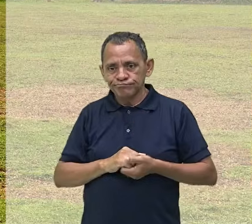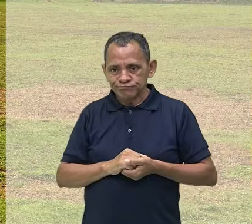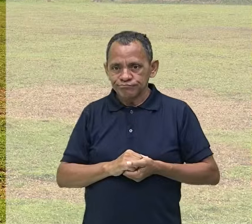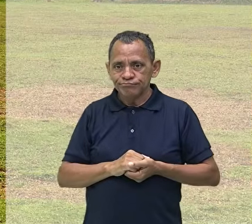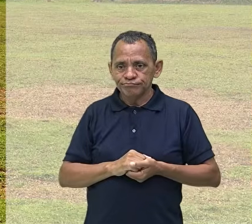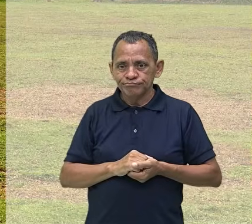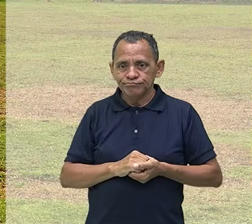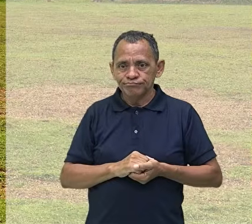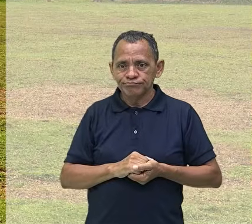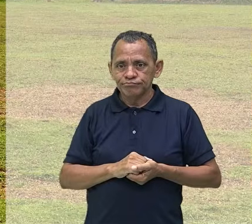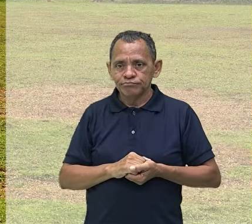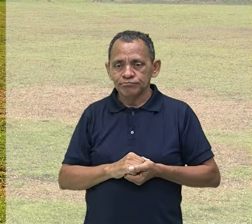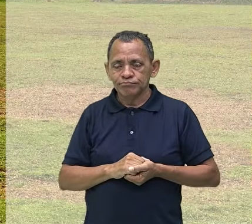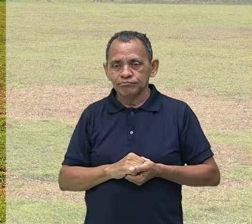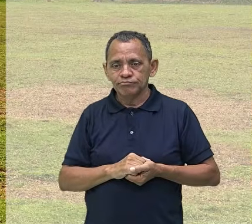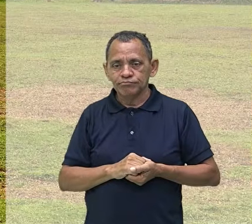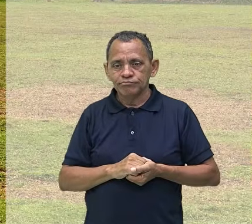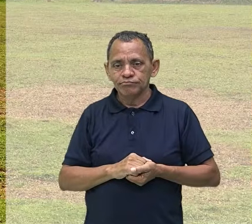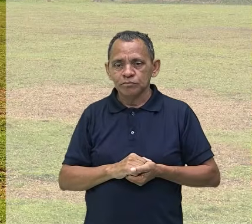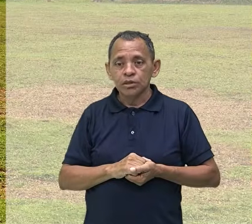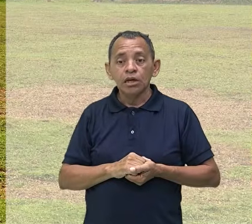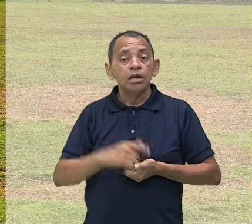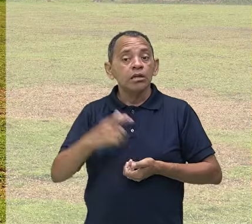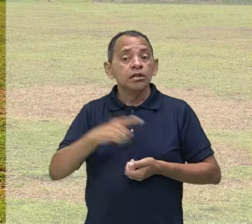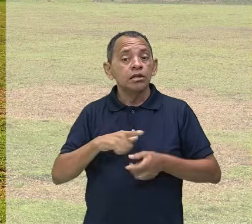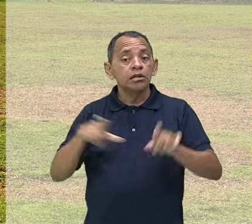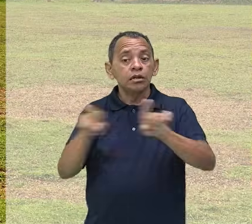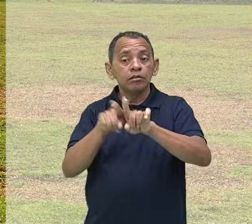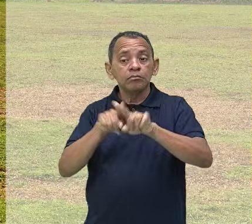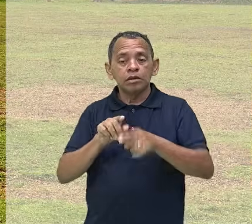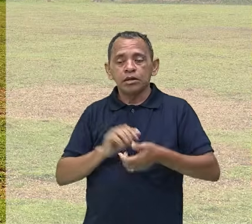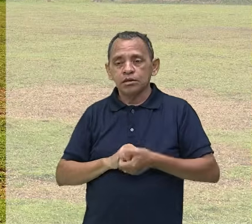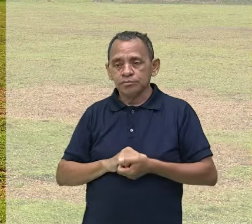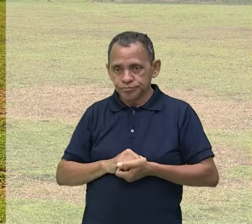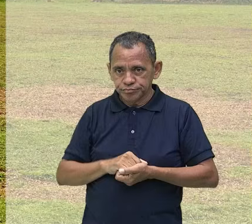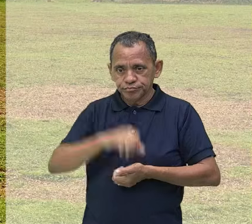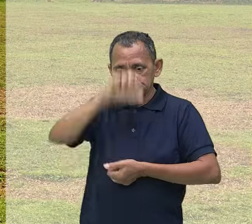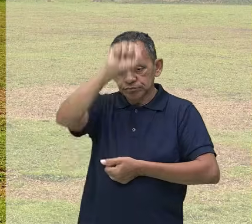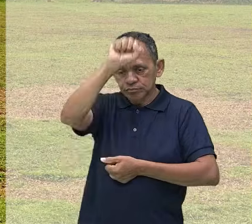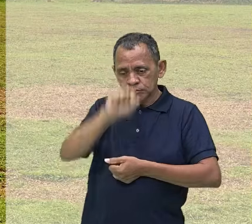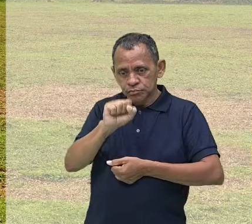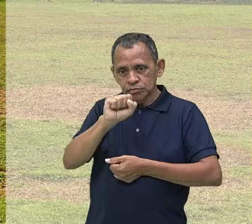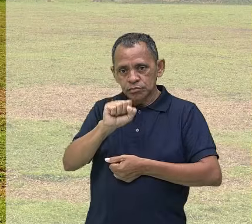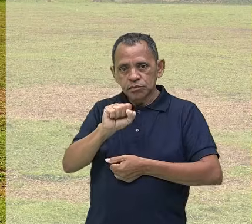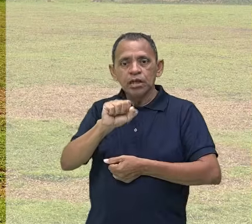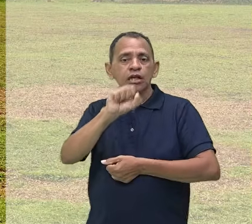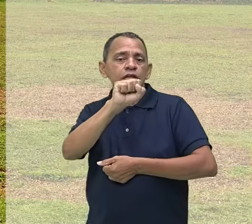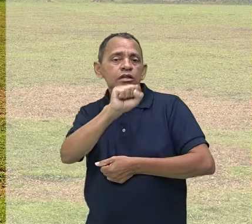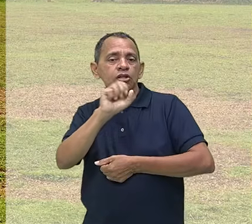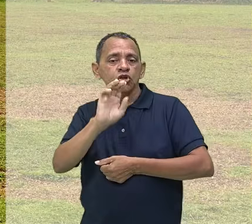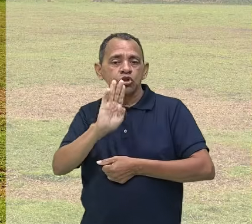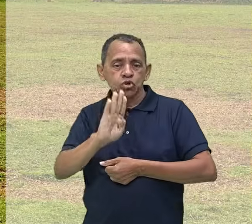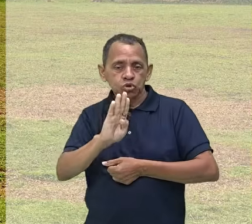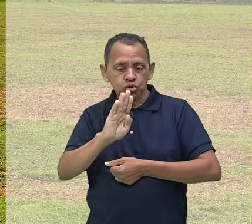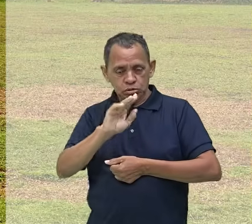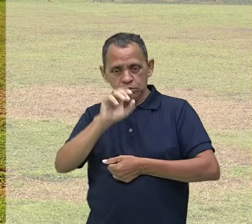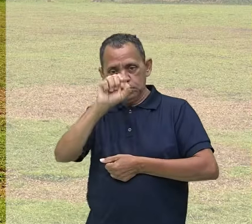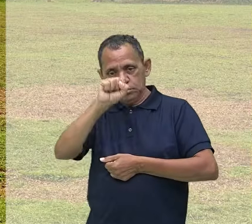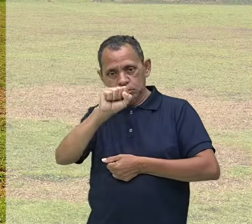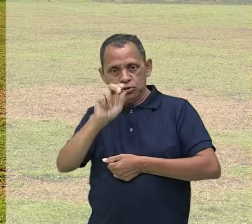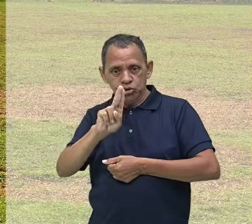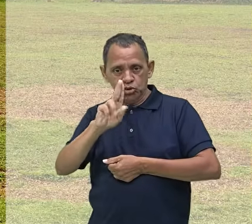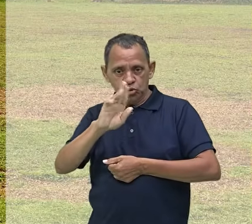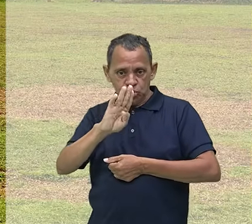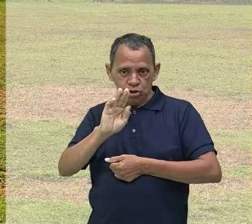tá? Mas também vão existir aí os pontos subcolaterais, onde vai ser muito utilizado principalmente na